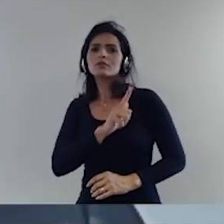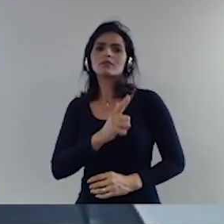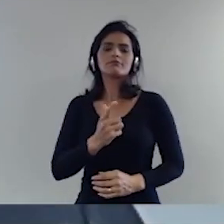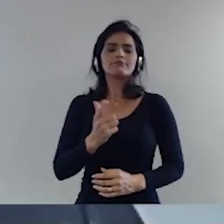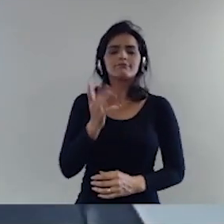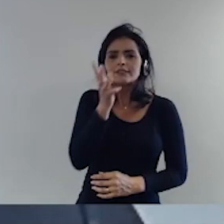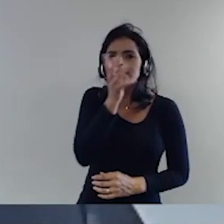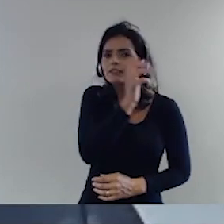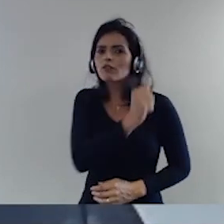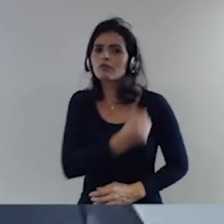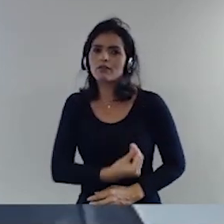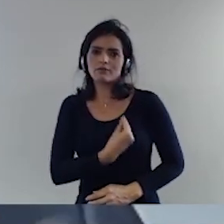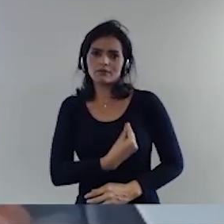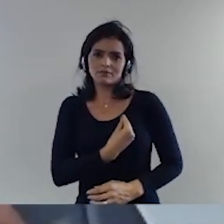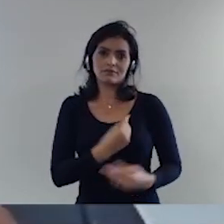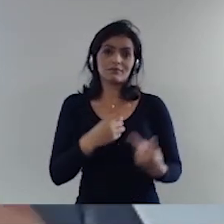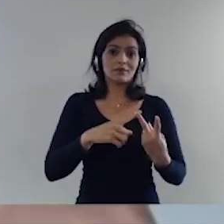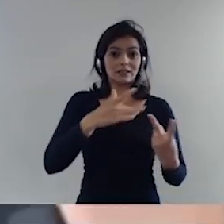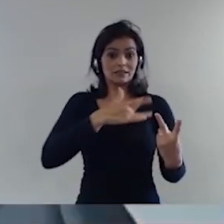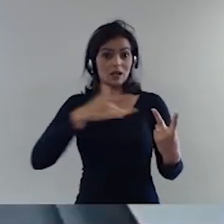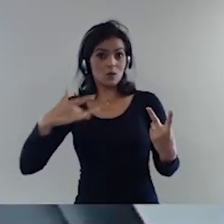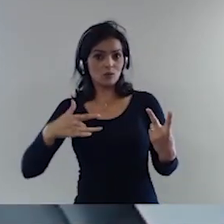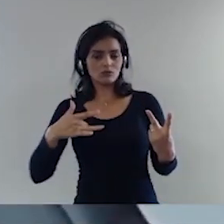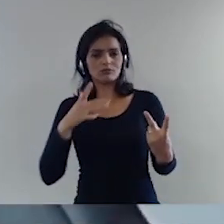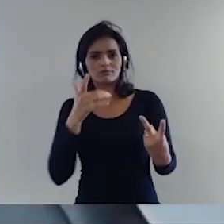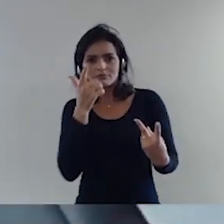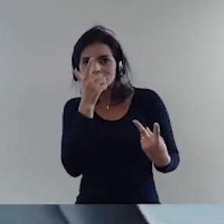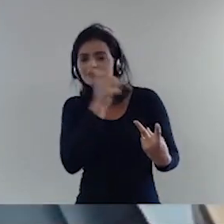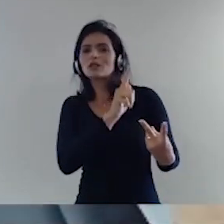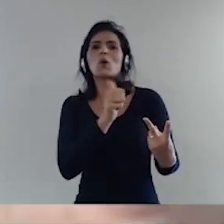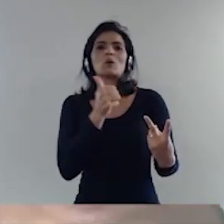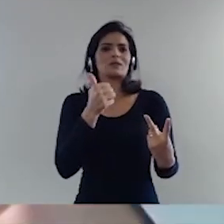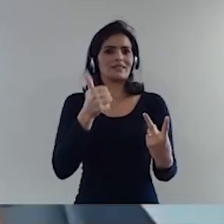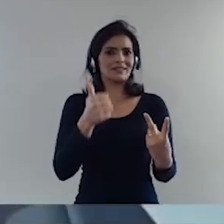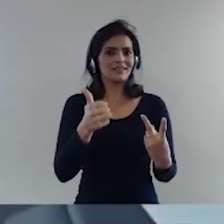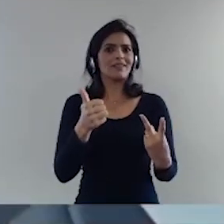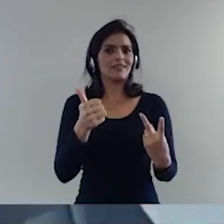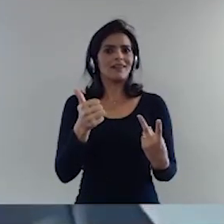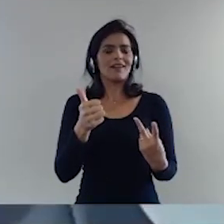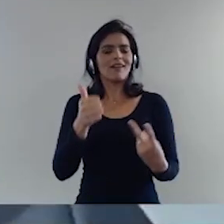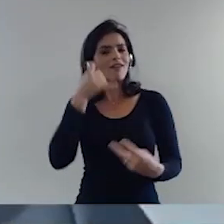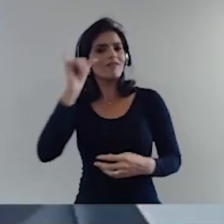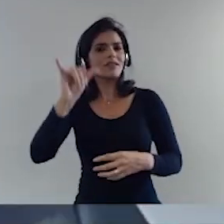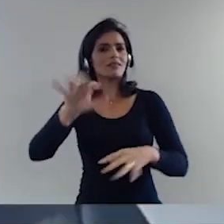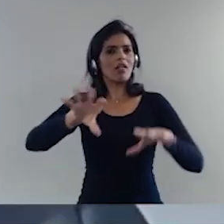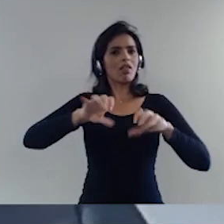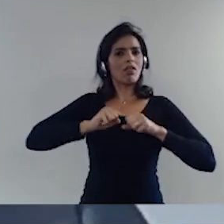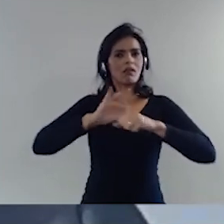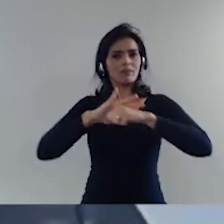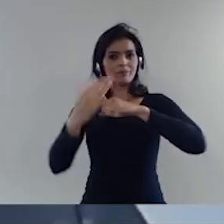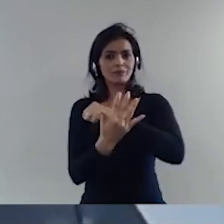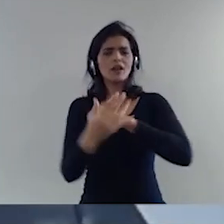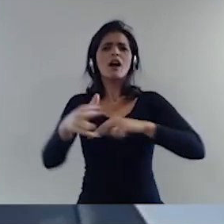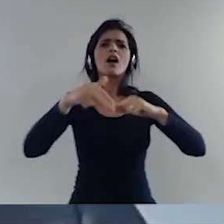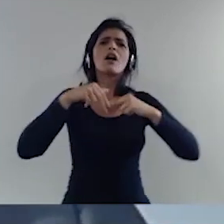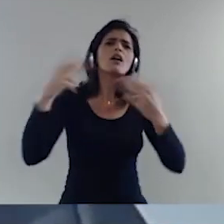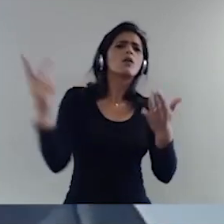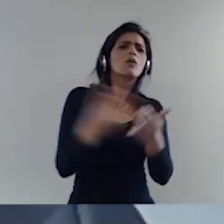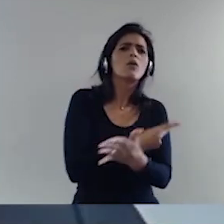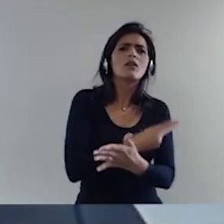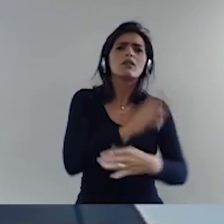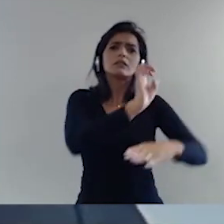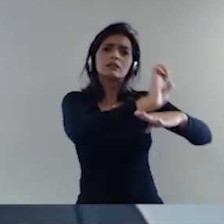saúdes e preservar vidas. Neste sentido, cai fortemente a arrecadação de todos os